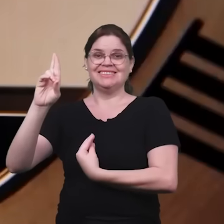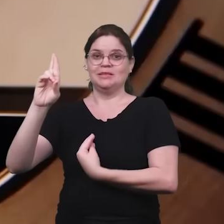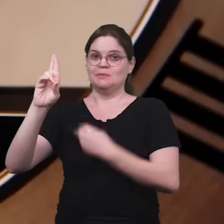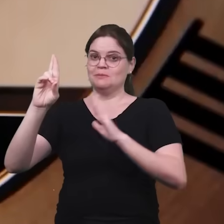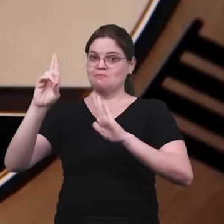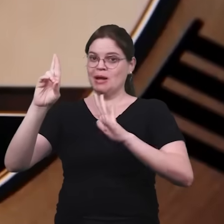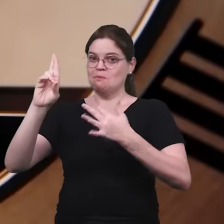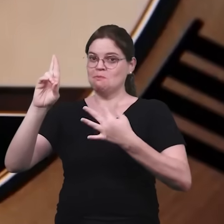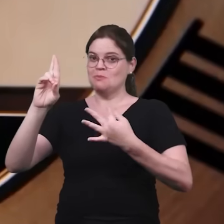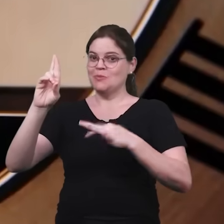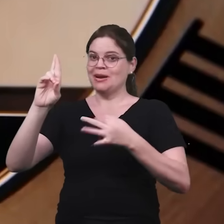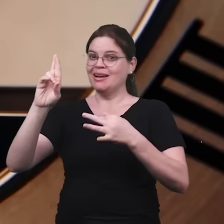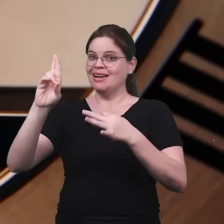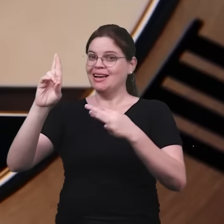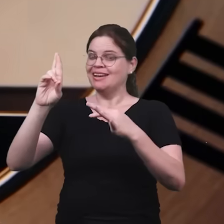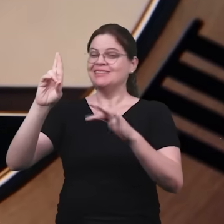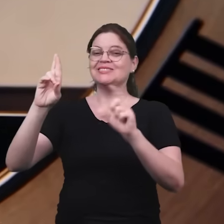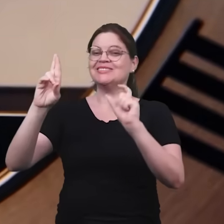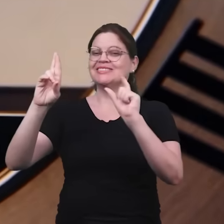Em